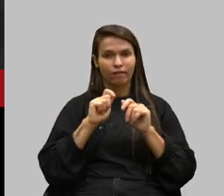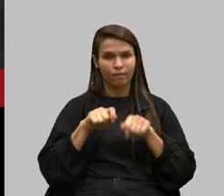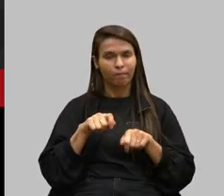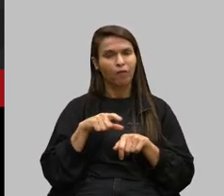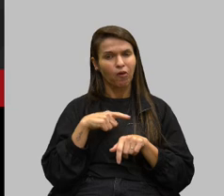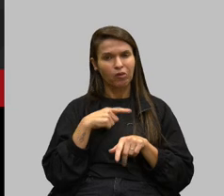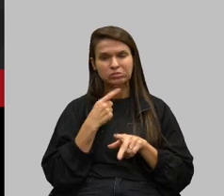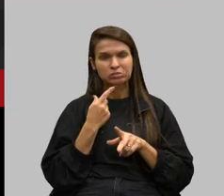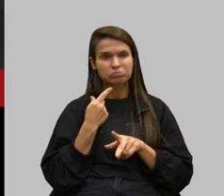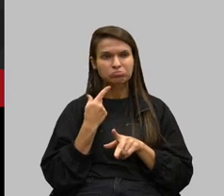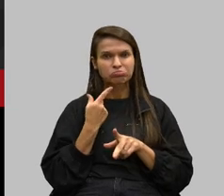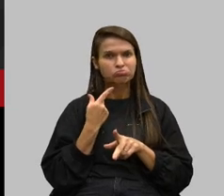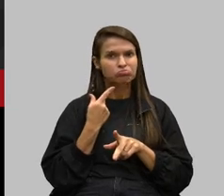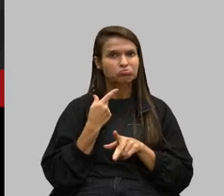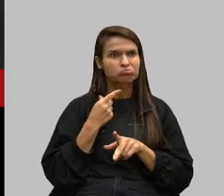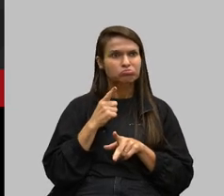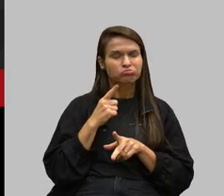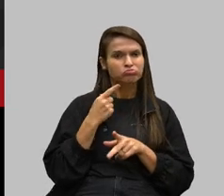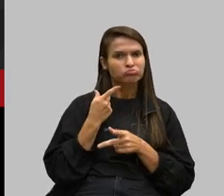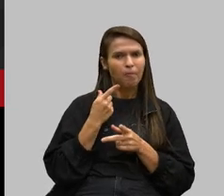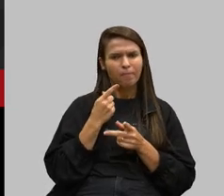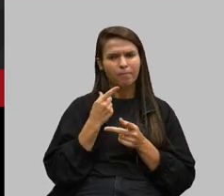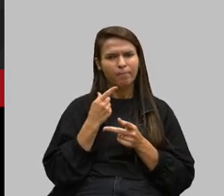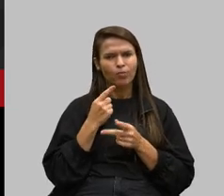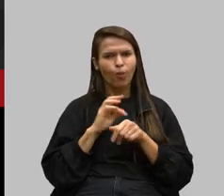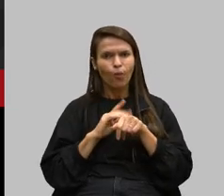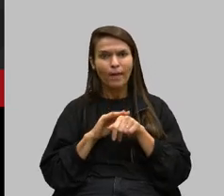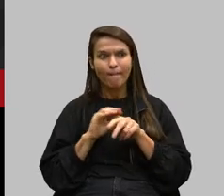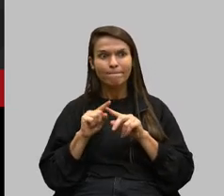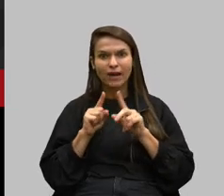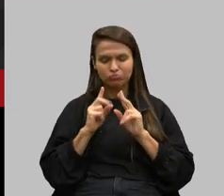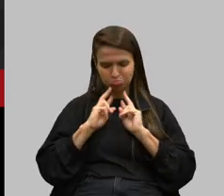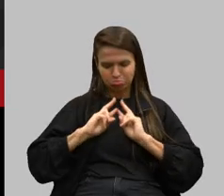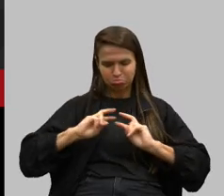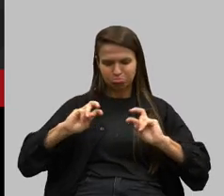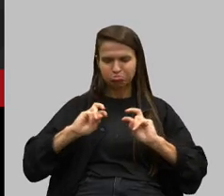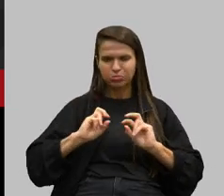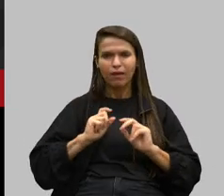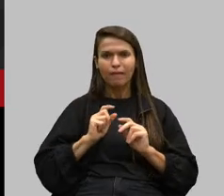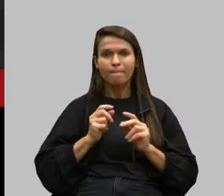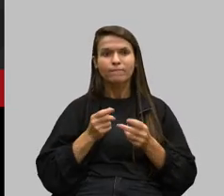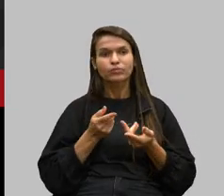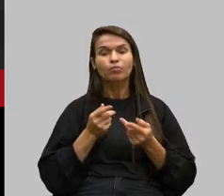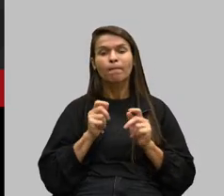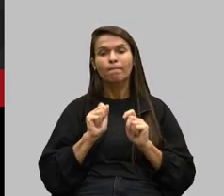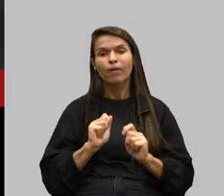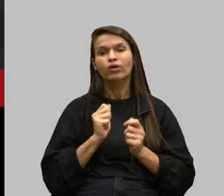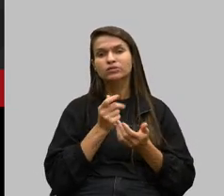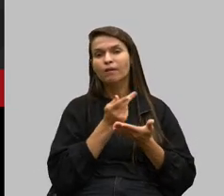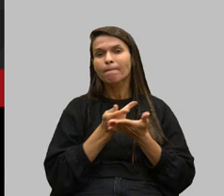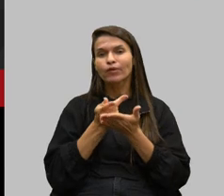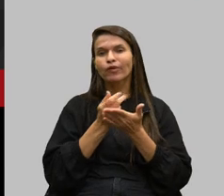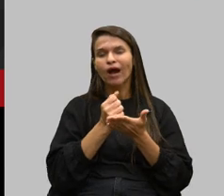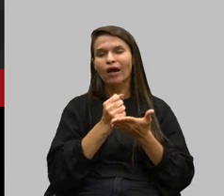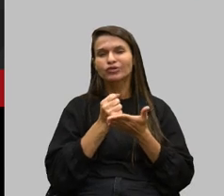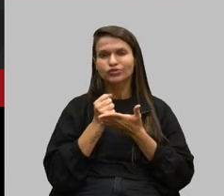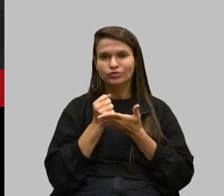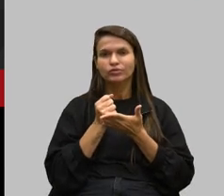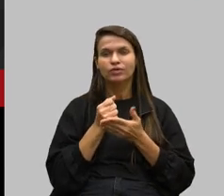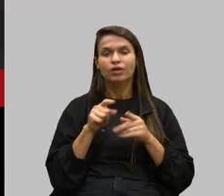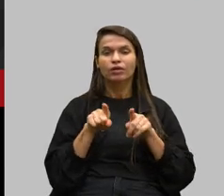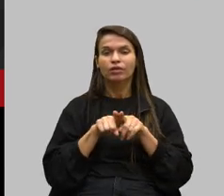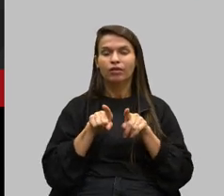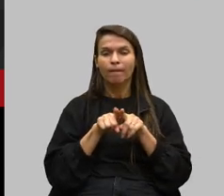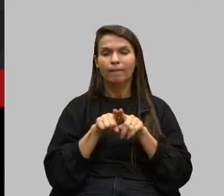e não percebem para eles busquem ajuda a campanha da aides né É pra gente estimular o uso de camisinha para